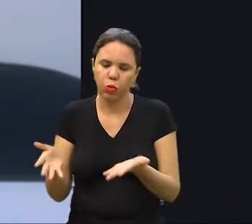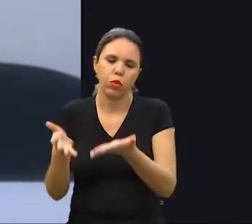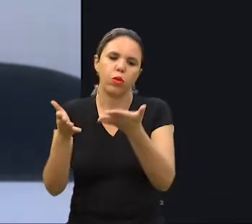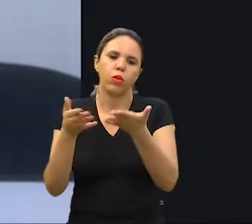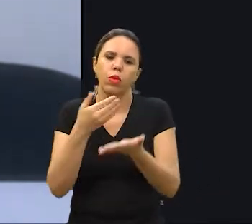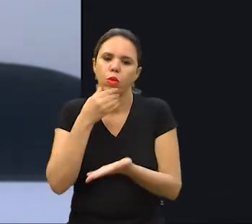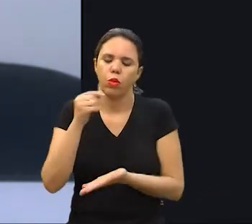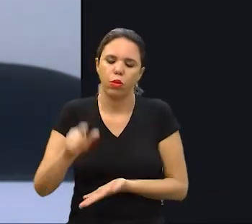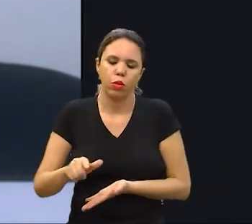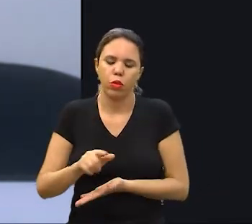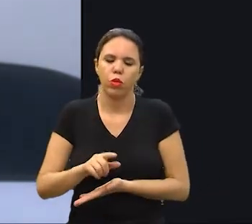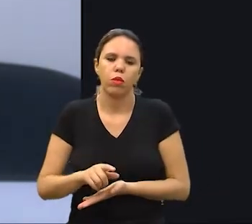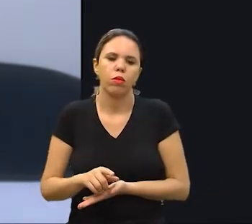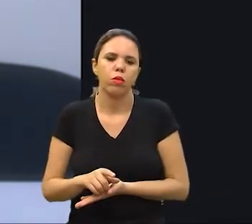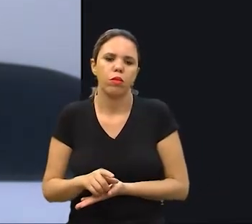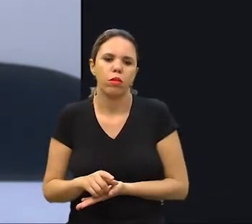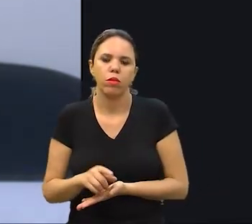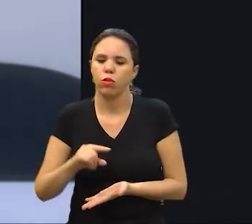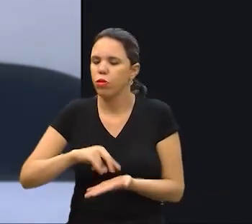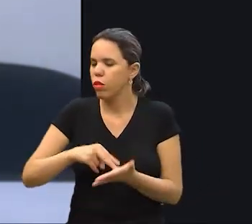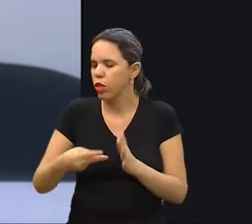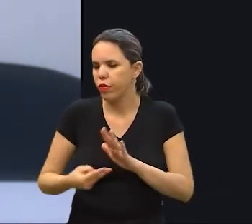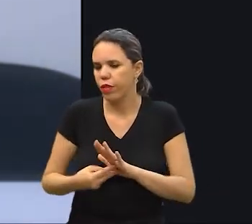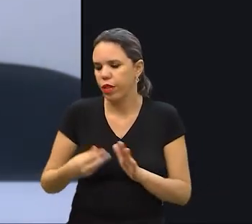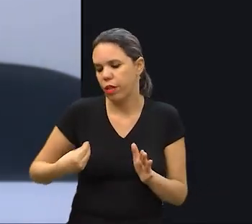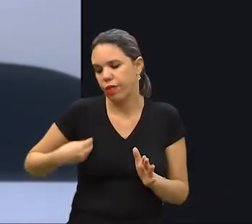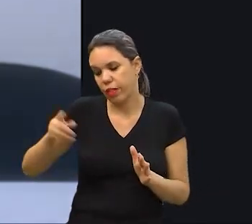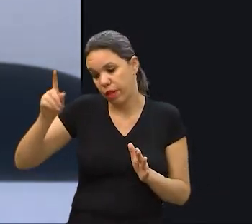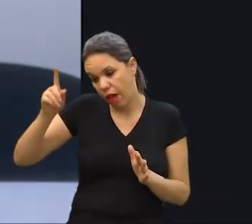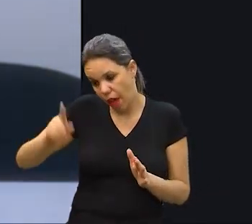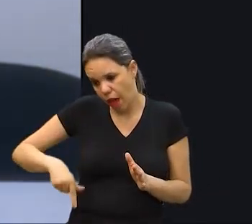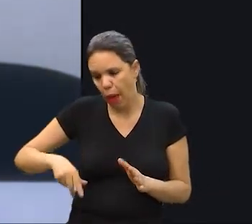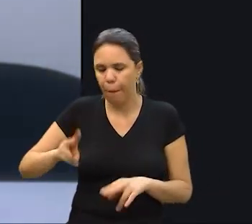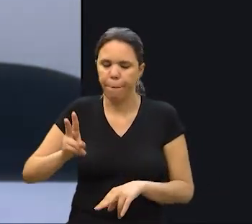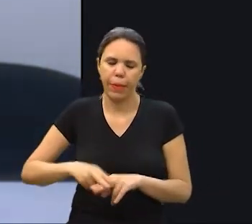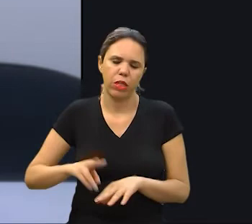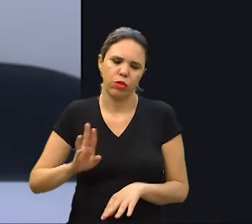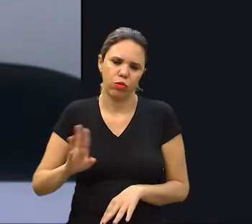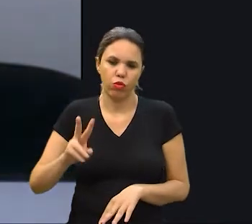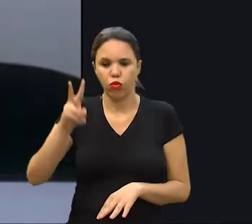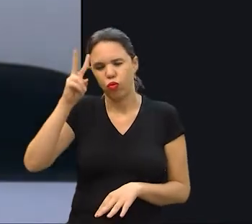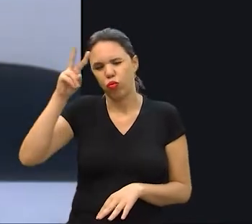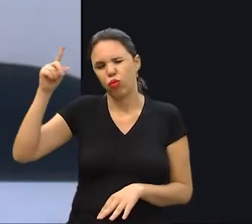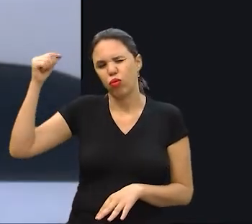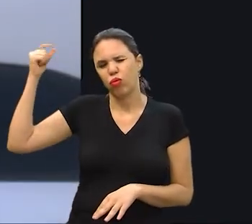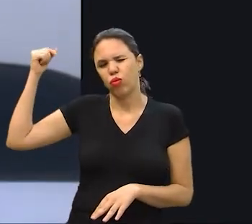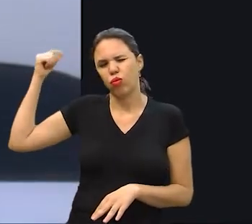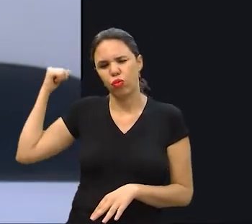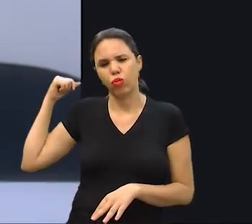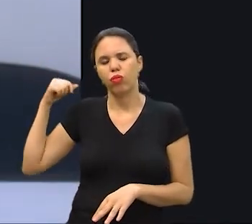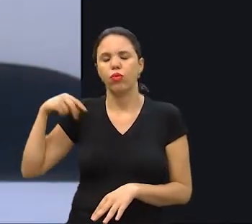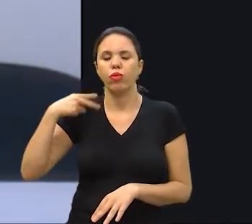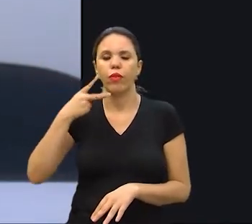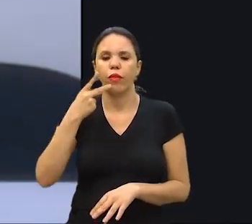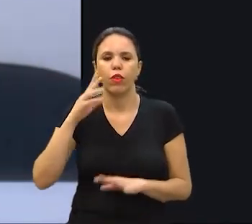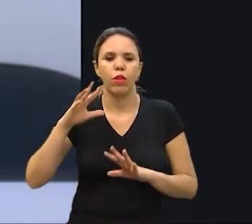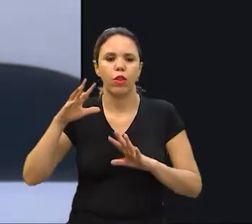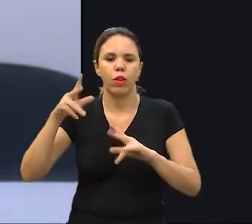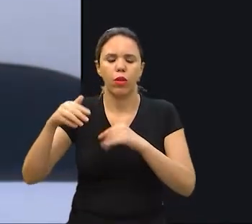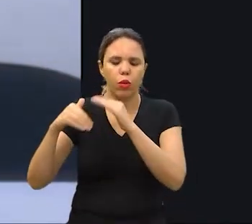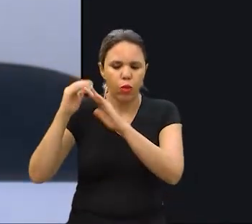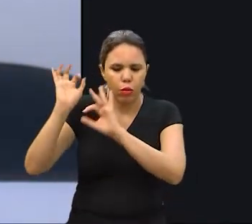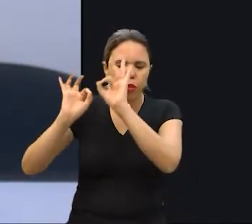esse homem, que não se resume a um boletim de ocorrência, a uma história, como disse o vereador,